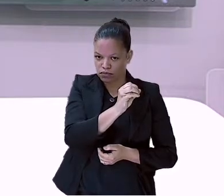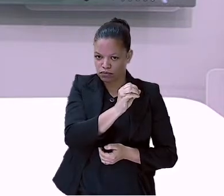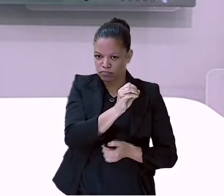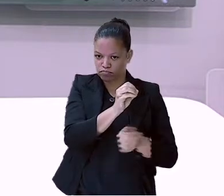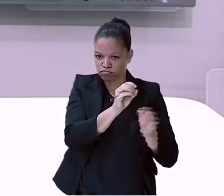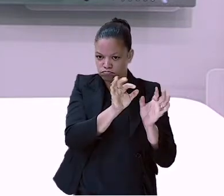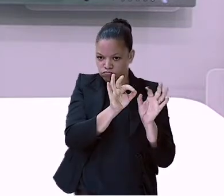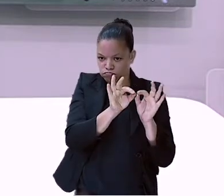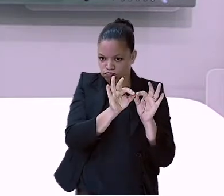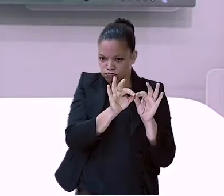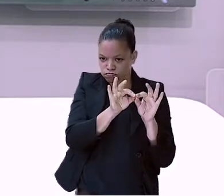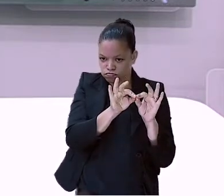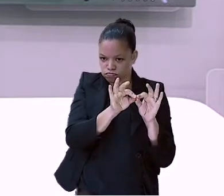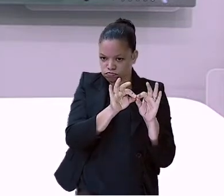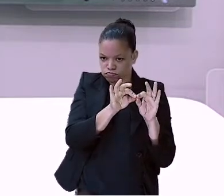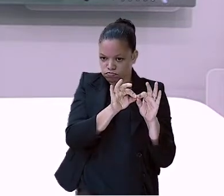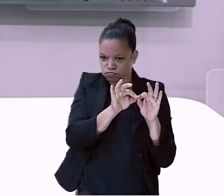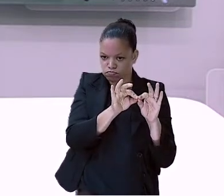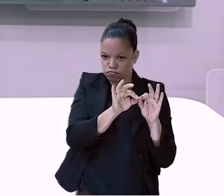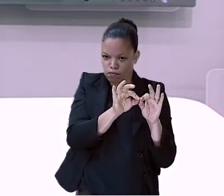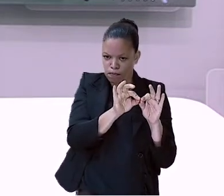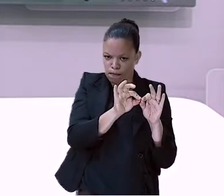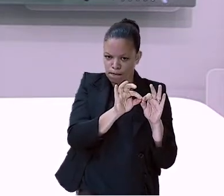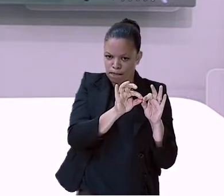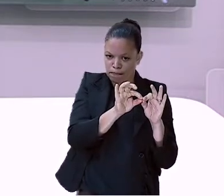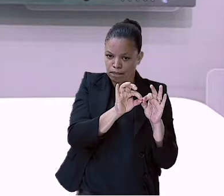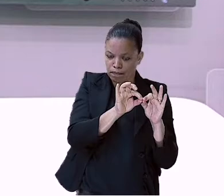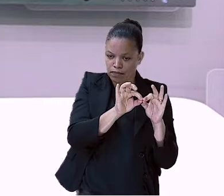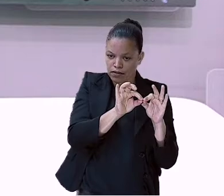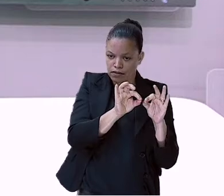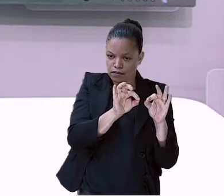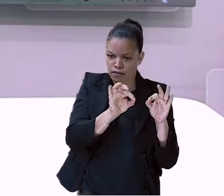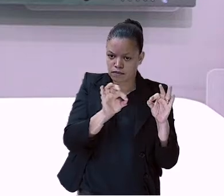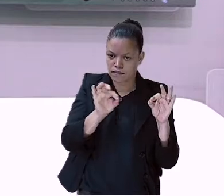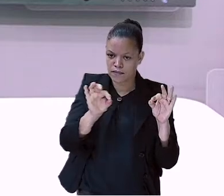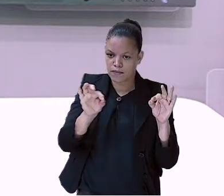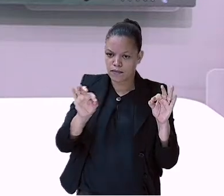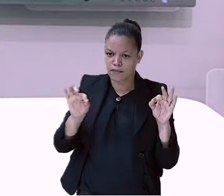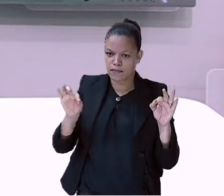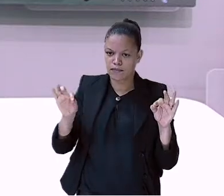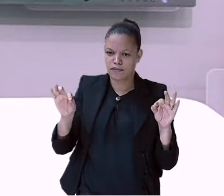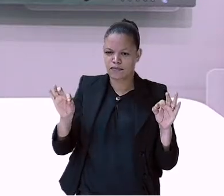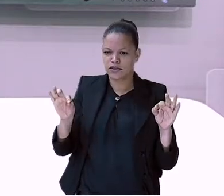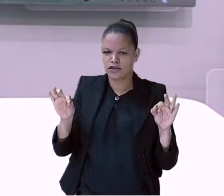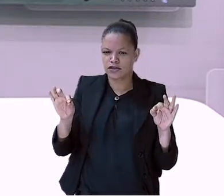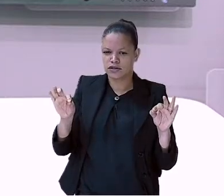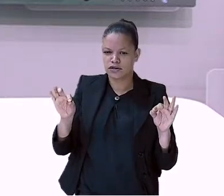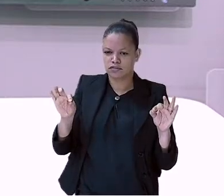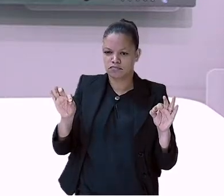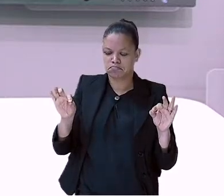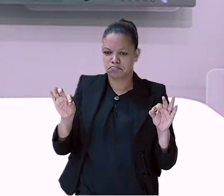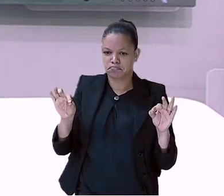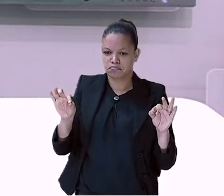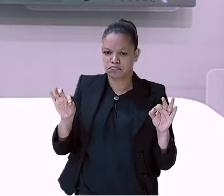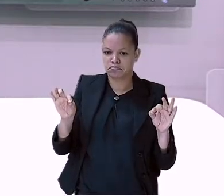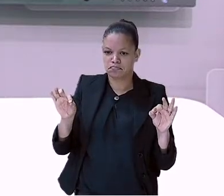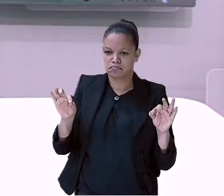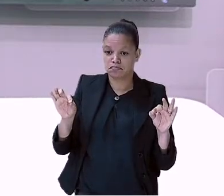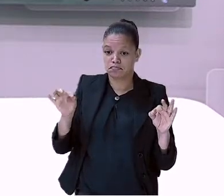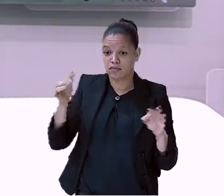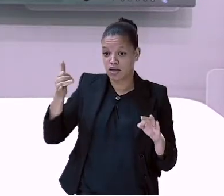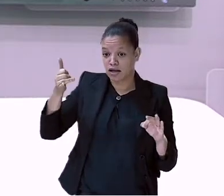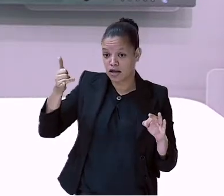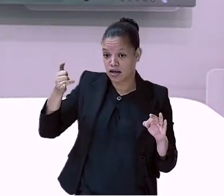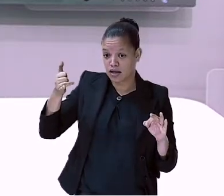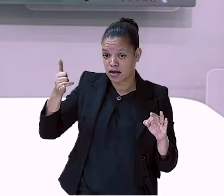eu vou iniciar aqui e aí eu vou ver até onde a minha caneta vai. A minha caneta vai exatamente